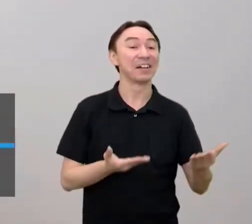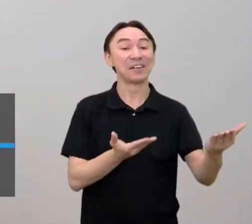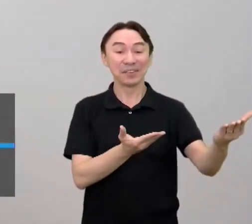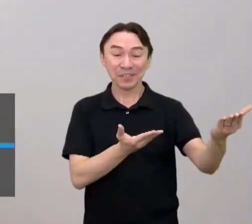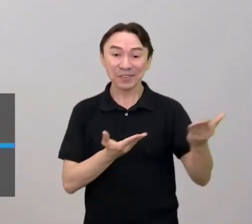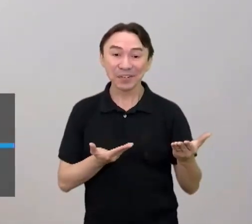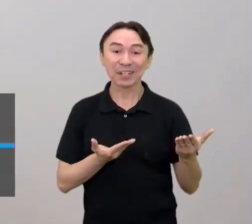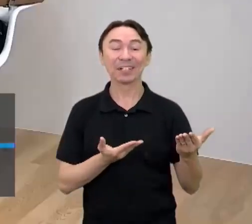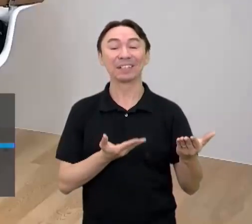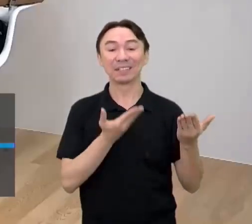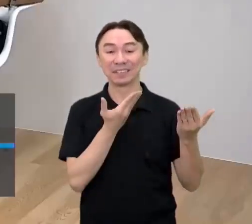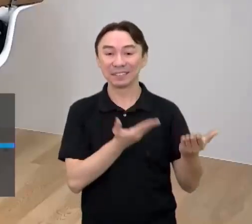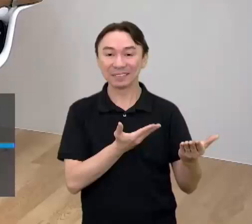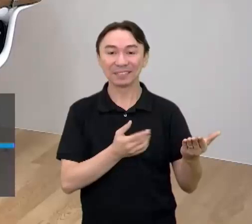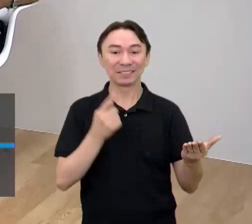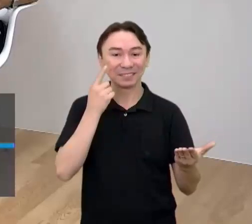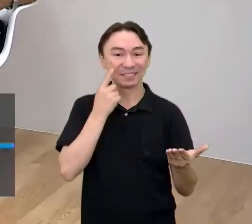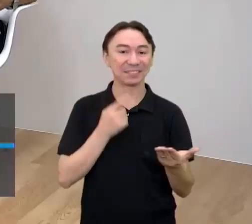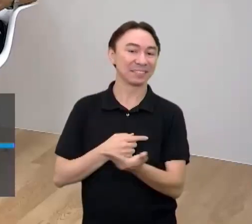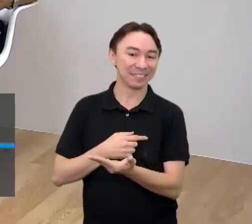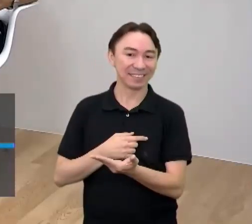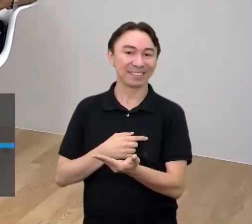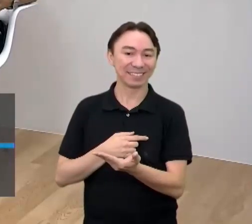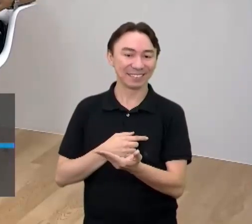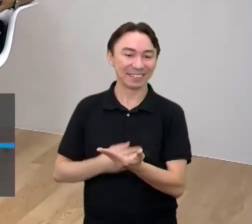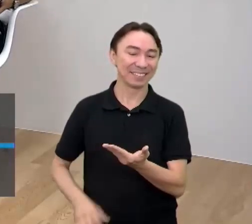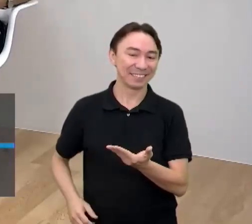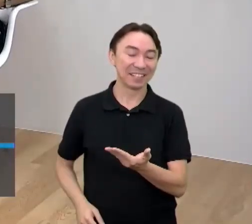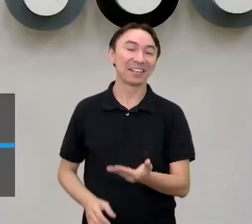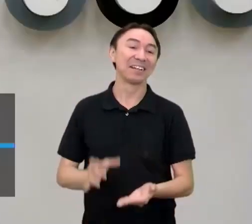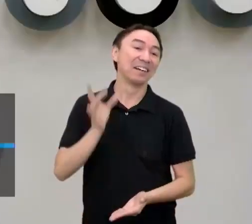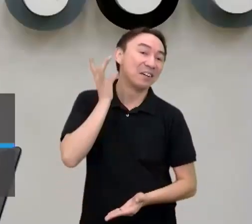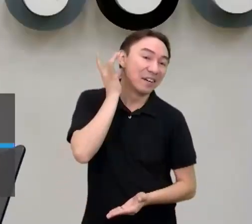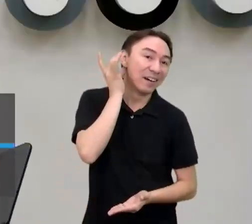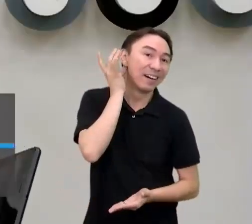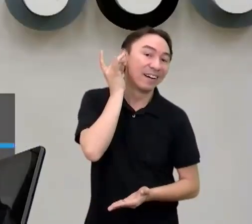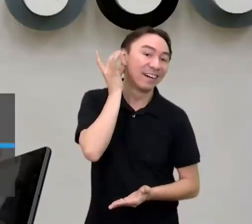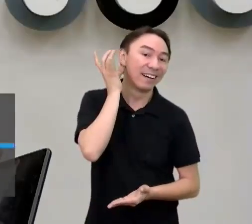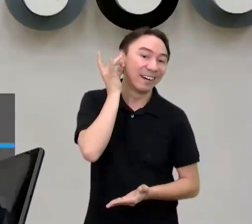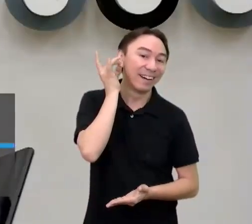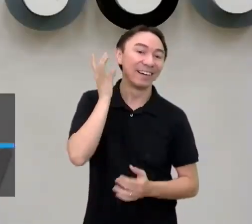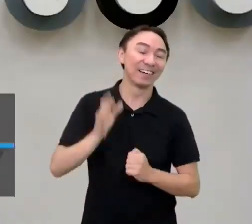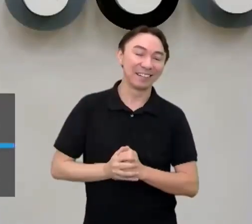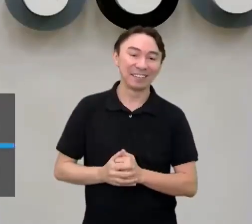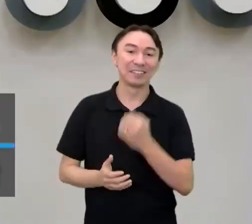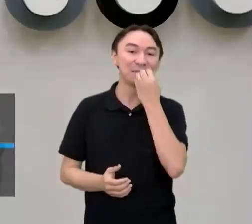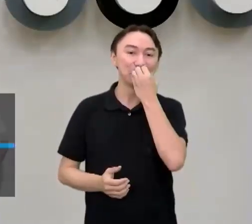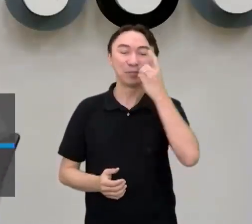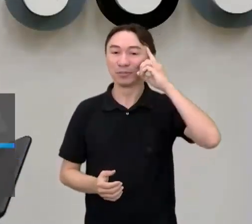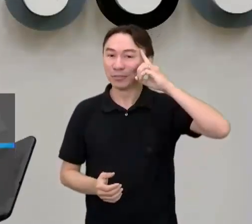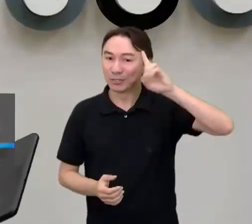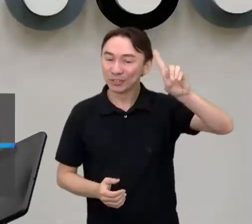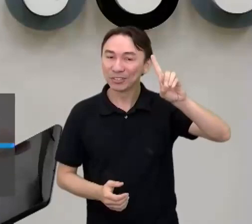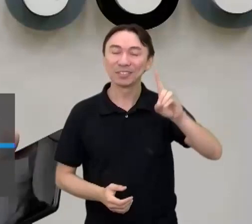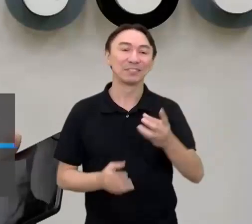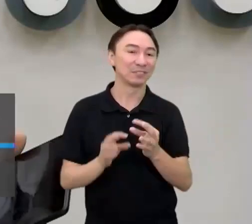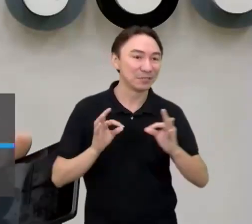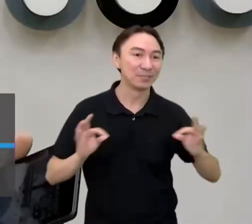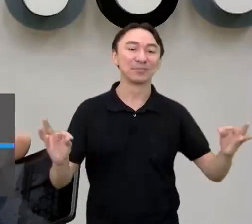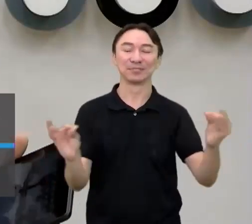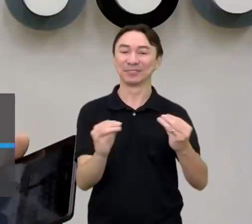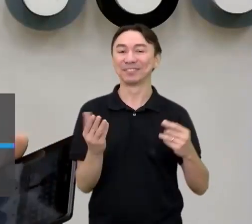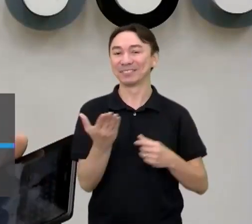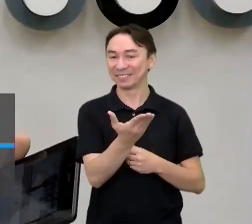colega, professor Anderson Félix. Bom dia! Bom dia, professor Guerreiro, obrigado pelo convite, bom dia a todos que estão